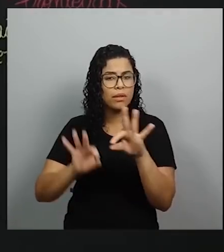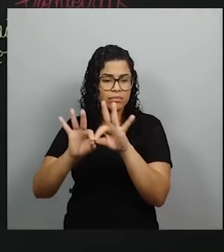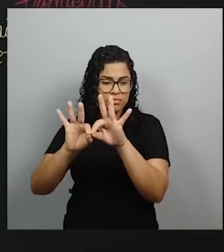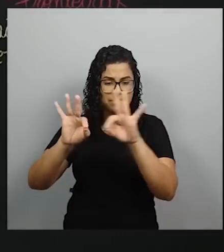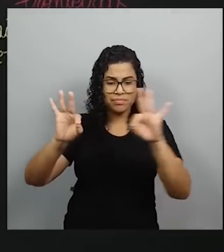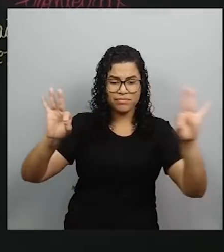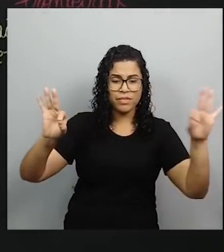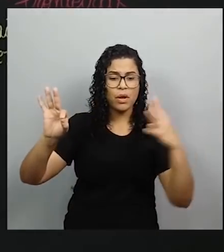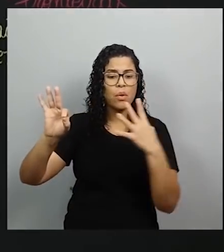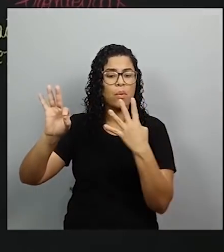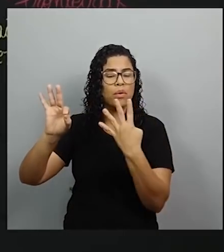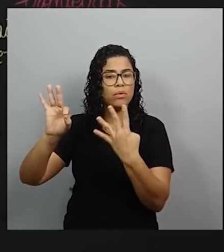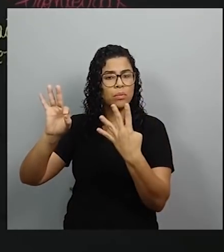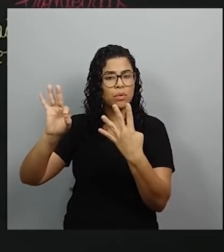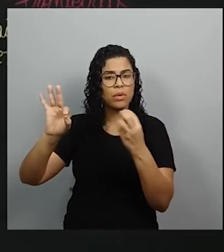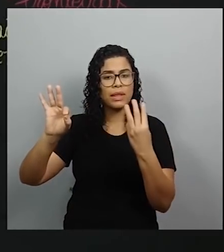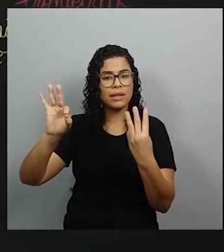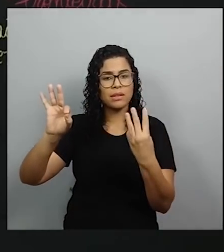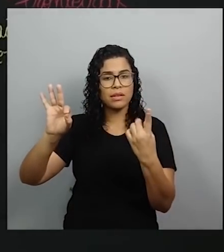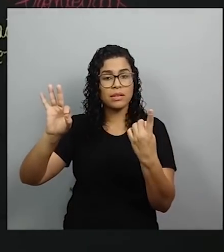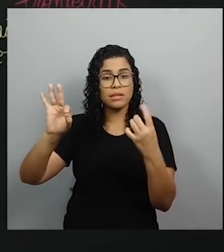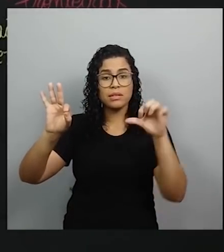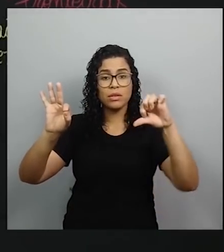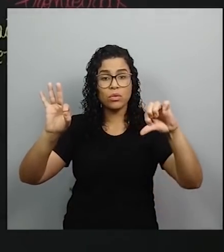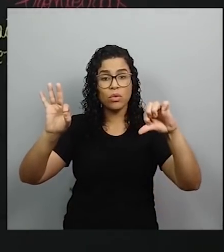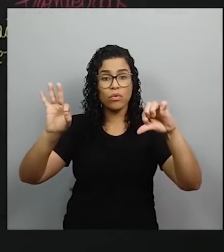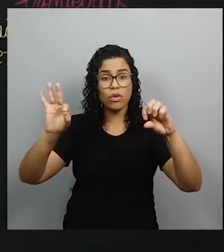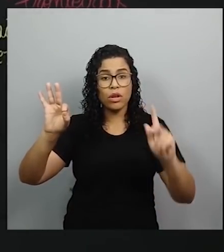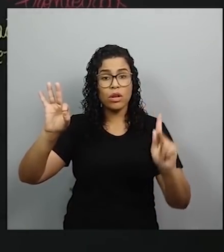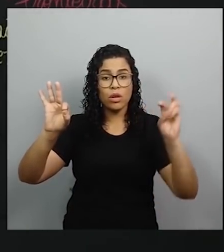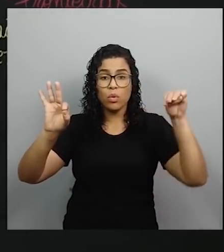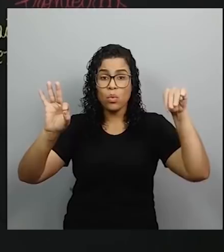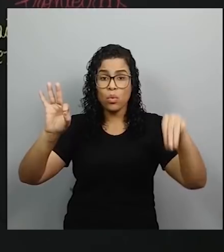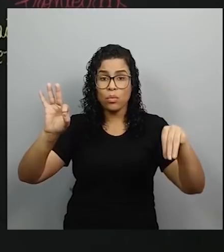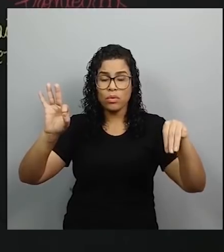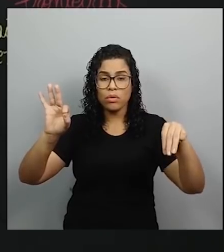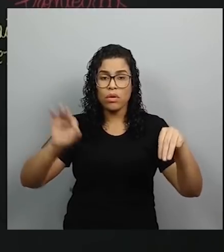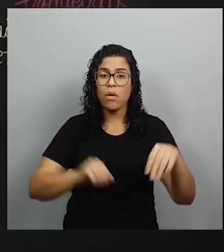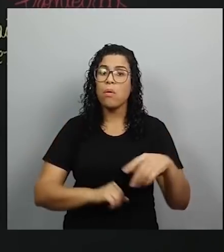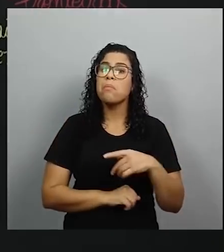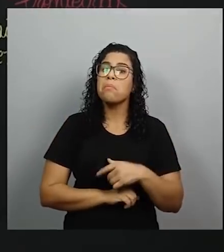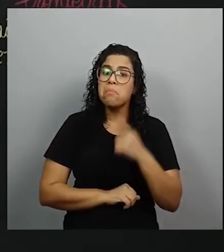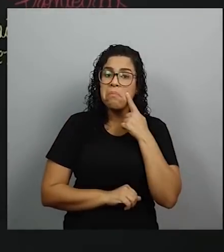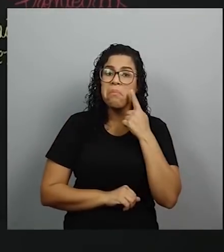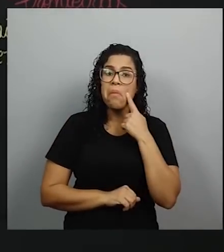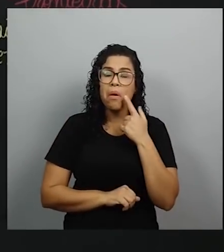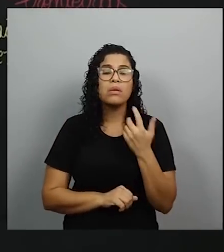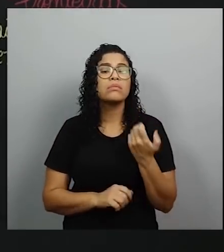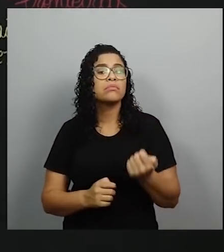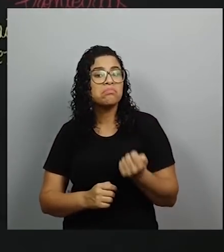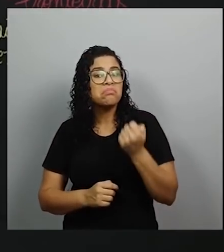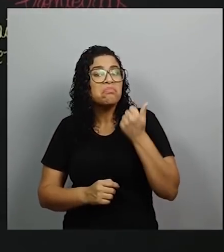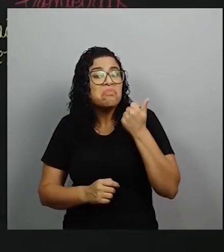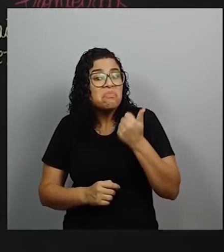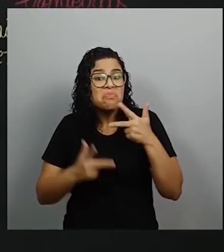de 4.319 quilômetros. Olha que coisa louca, gente. Vamos ter aqui,